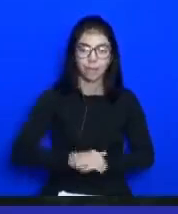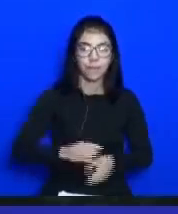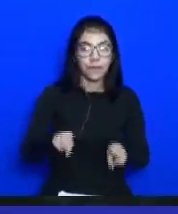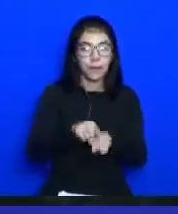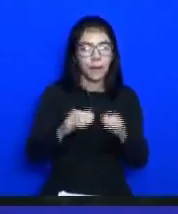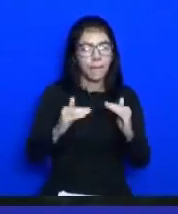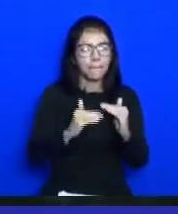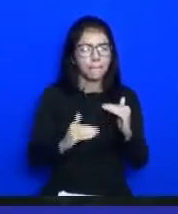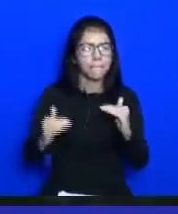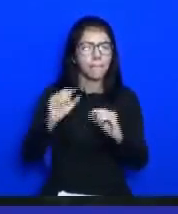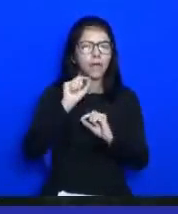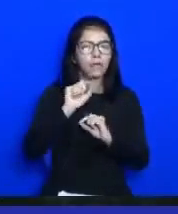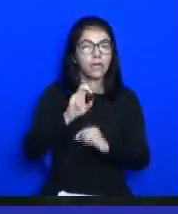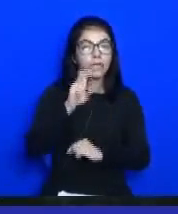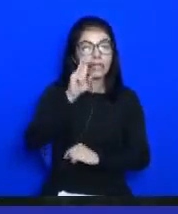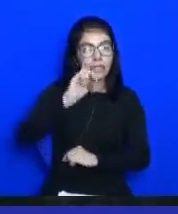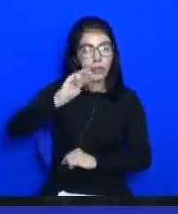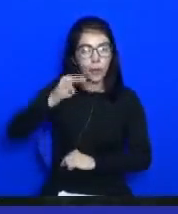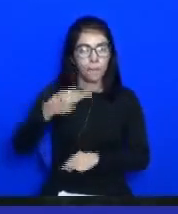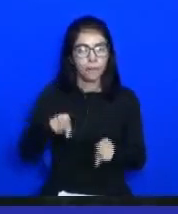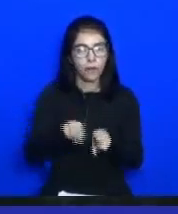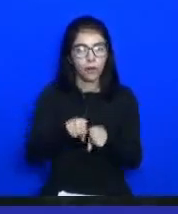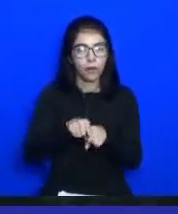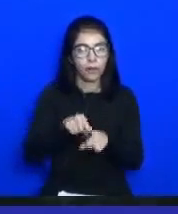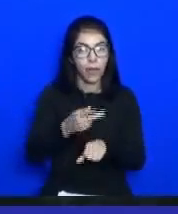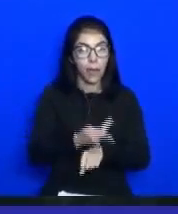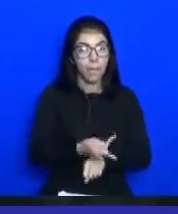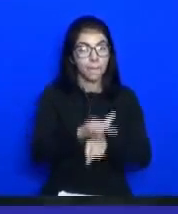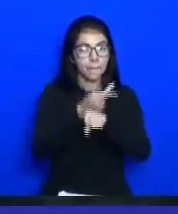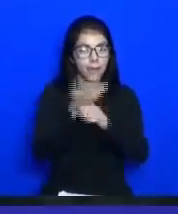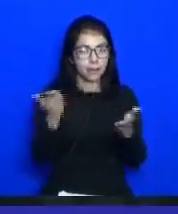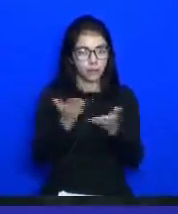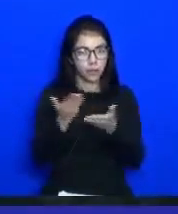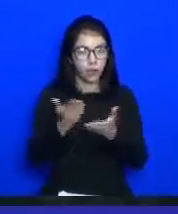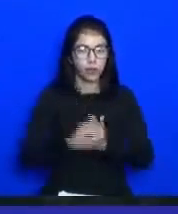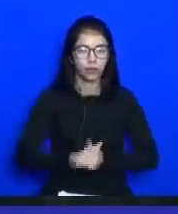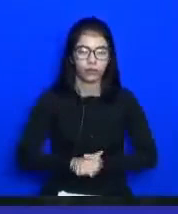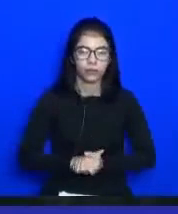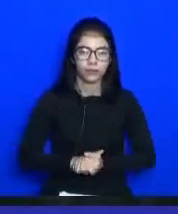Mais de 5 milhões de reais é o prêmio de hoje.